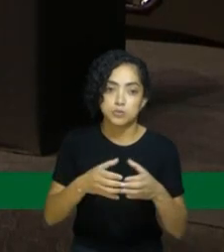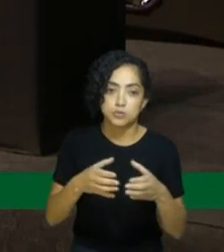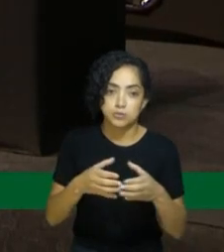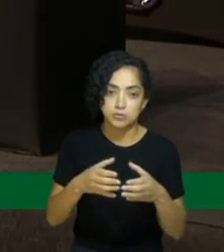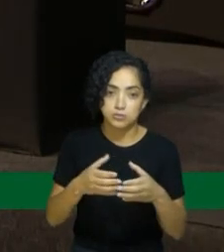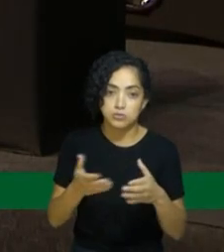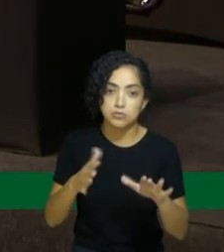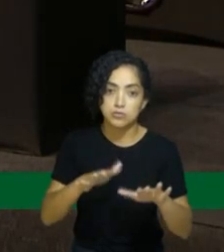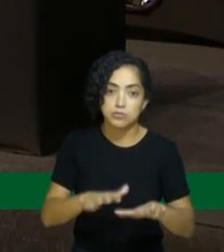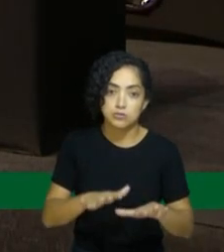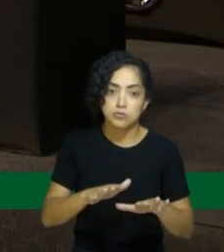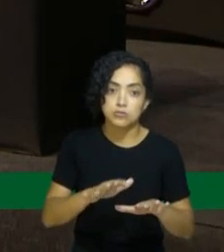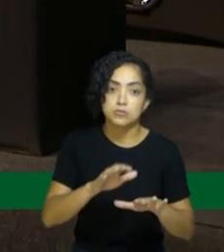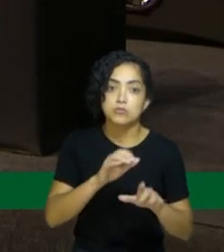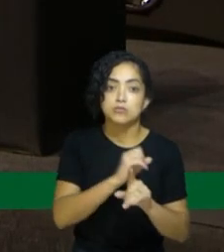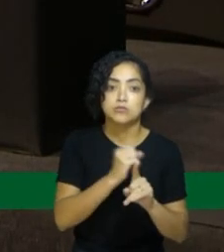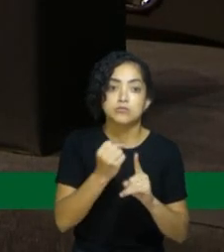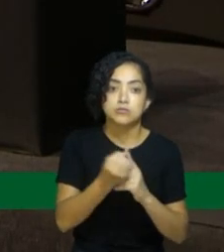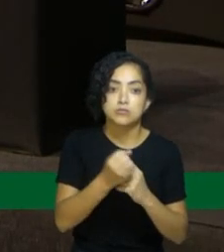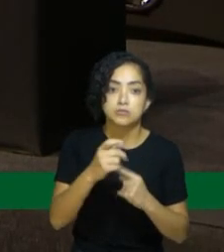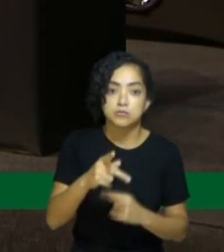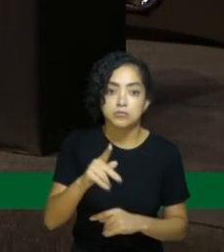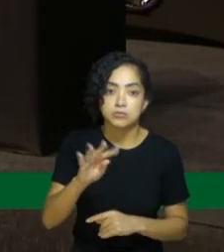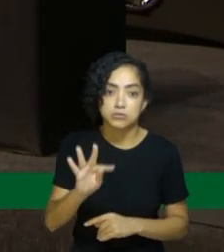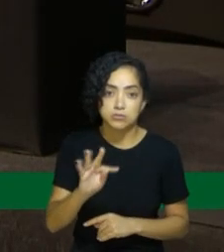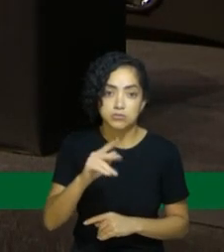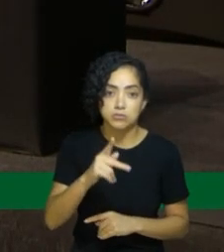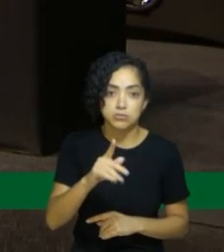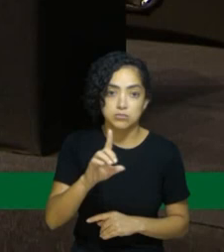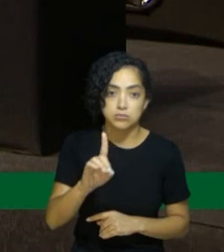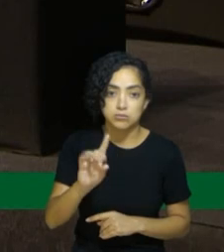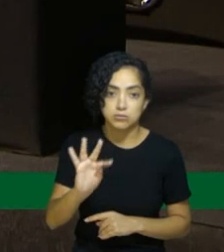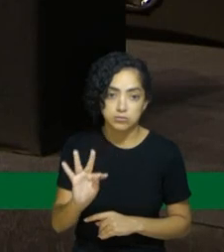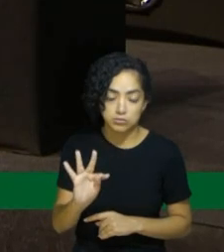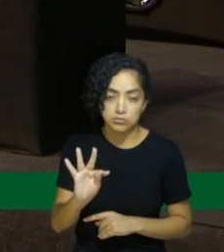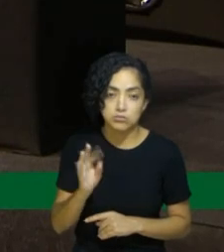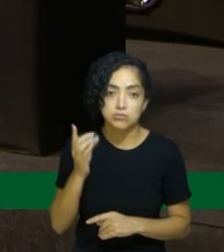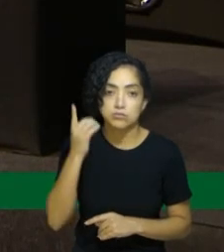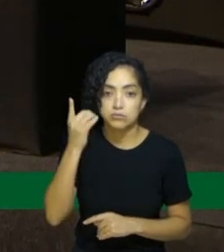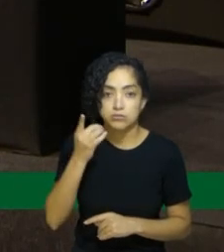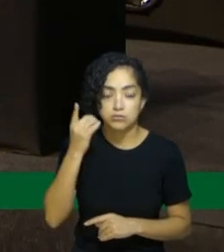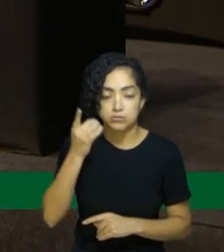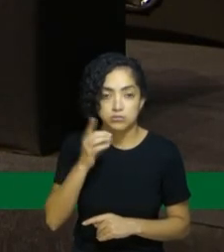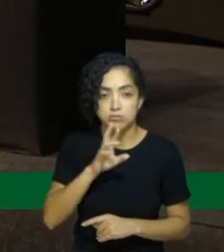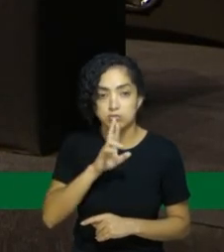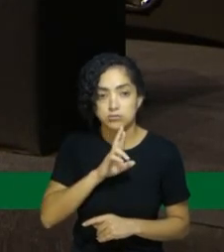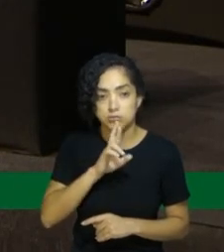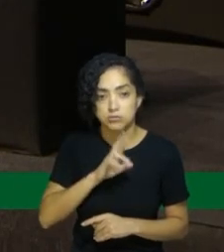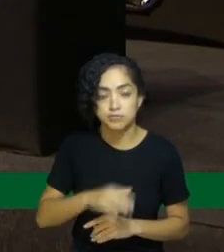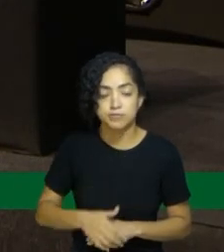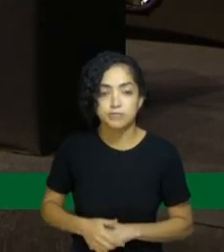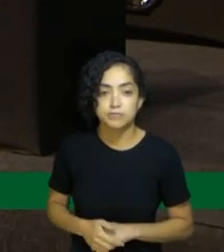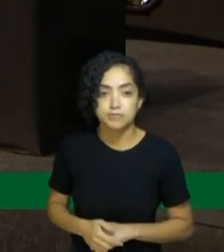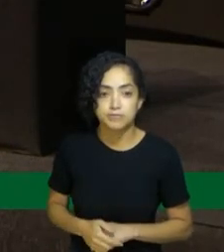inclusão social e igualdade PT e PDT fará uso da palavra Deputado Rodrigo